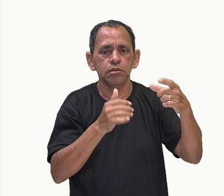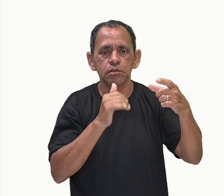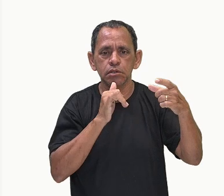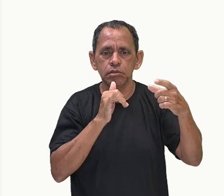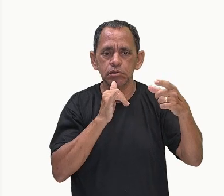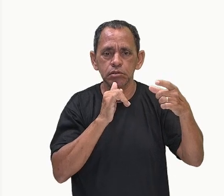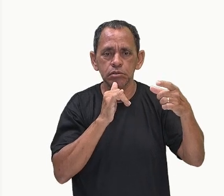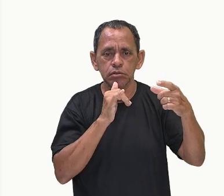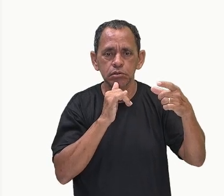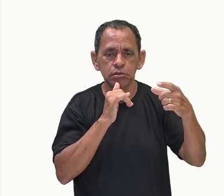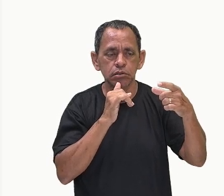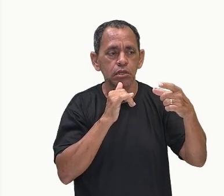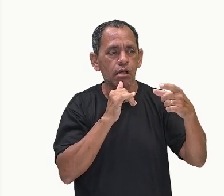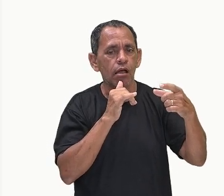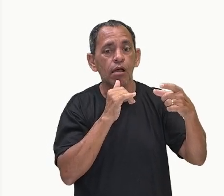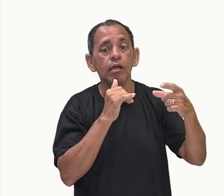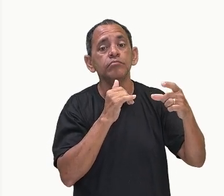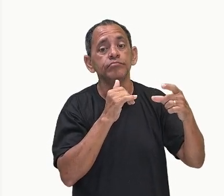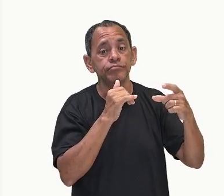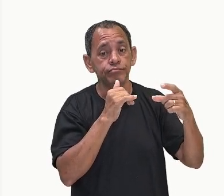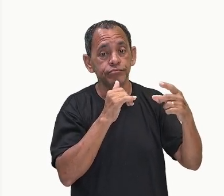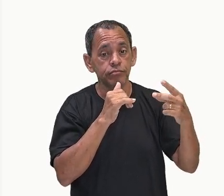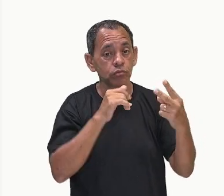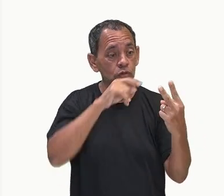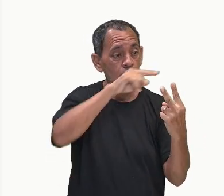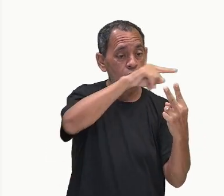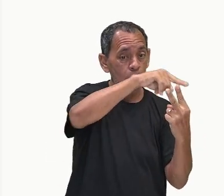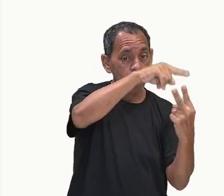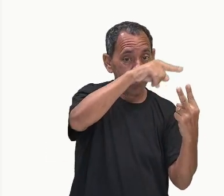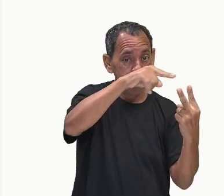vai ser π r ao quadrado,